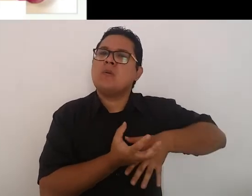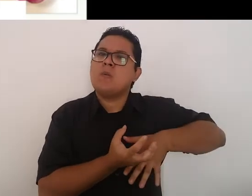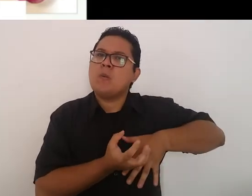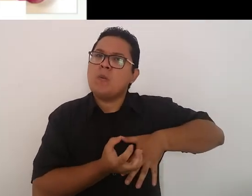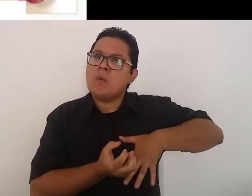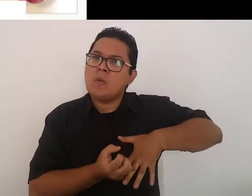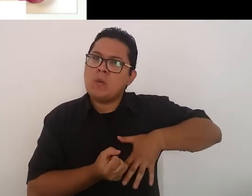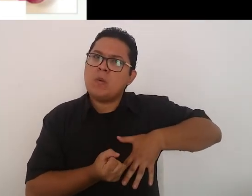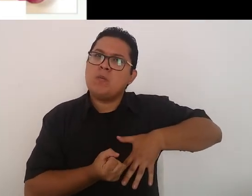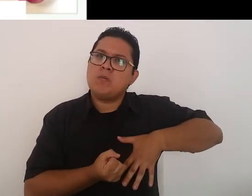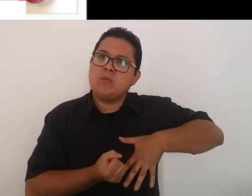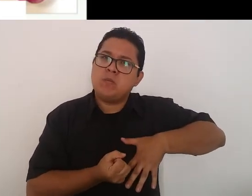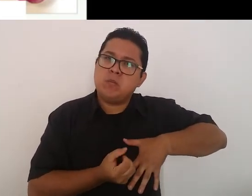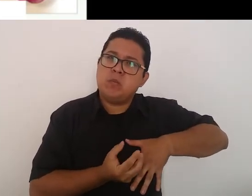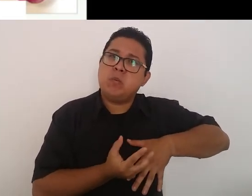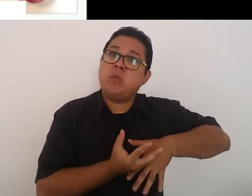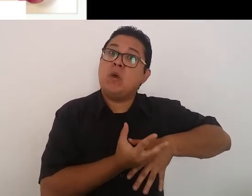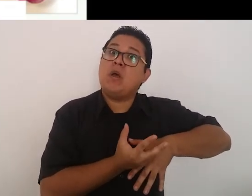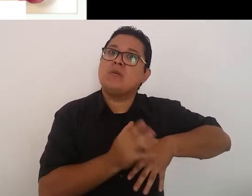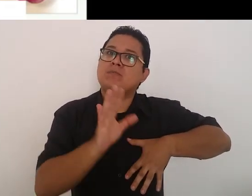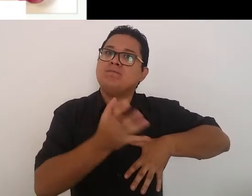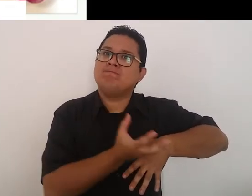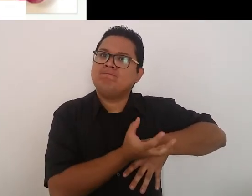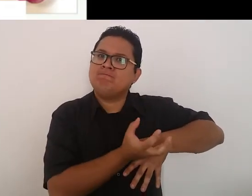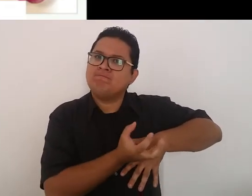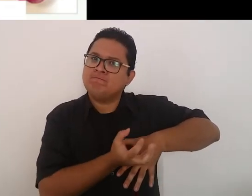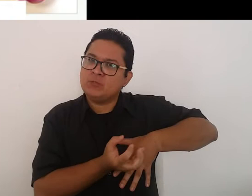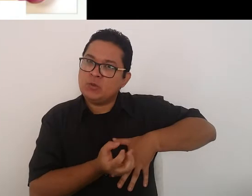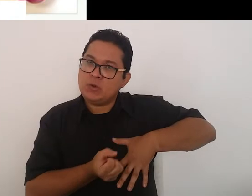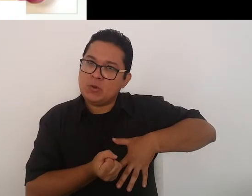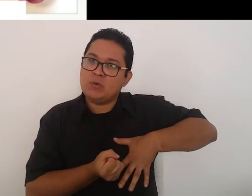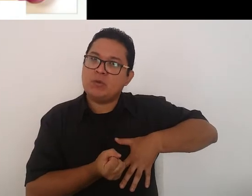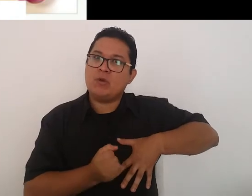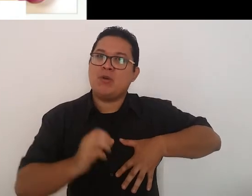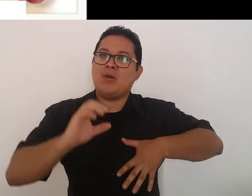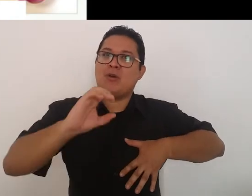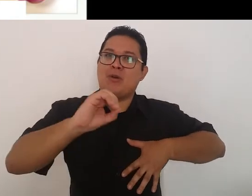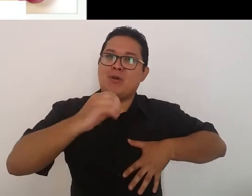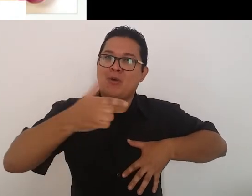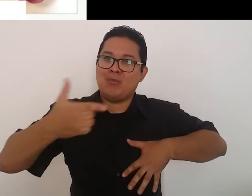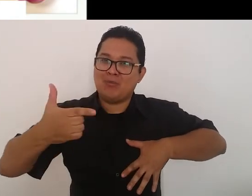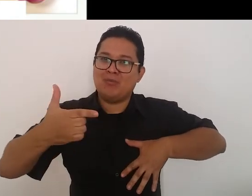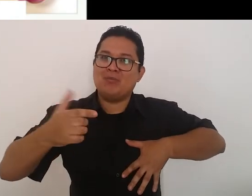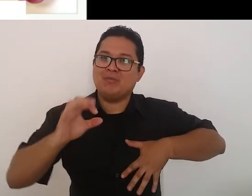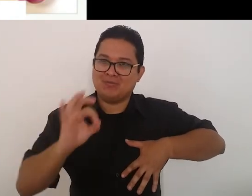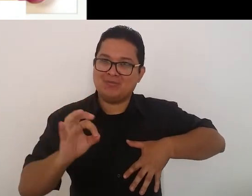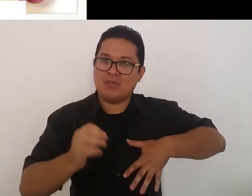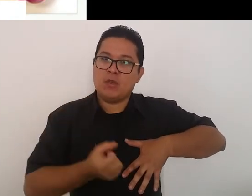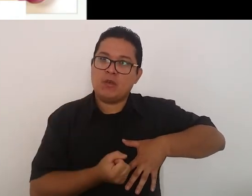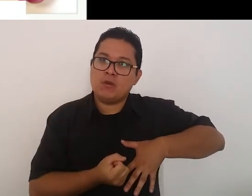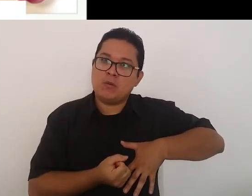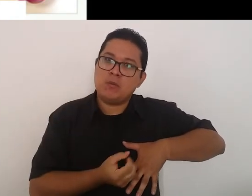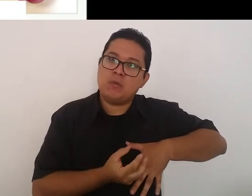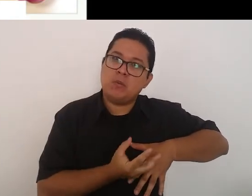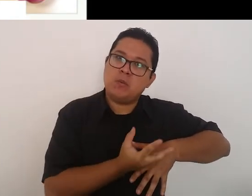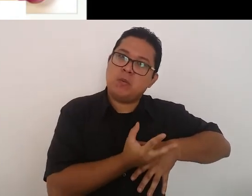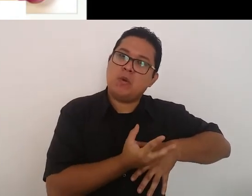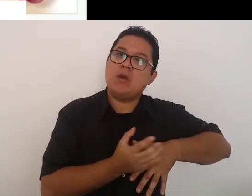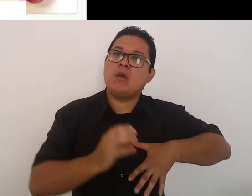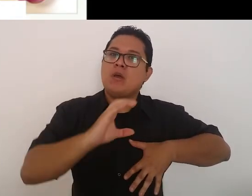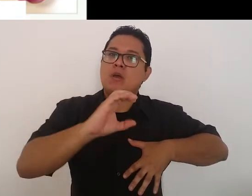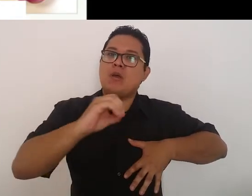do alvéolo e vai captar o oxigênio. Então você joga CO2 para fora